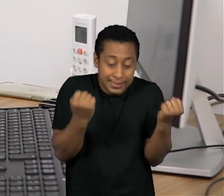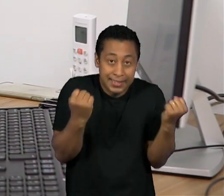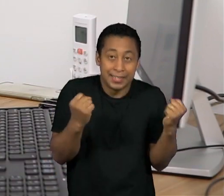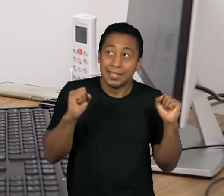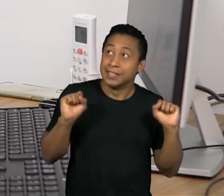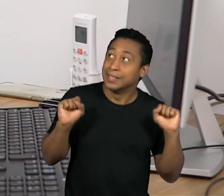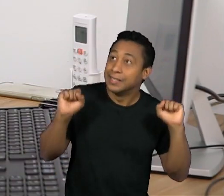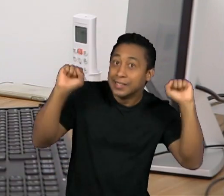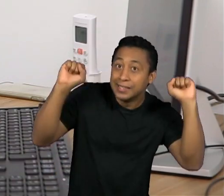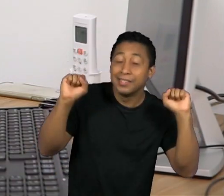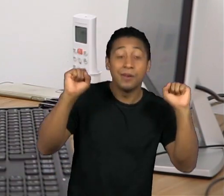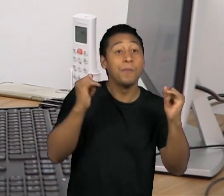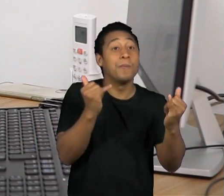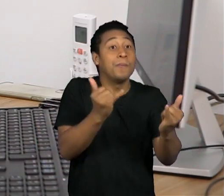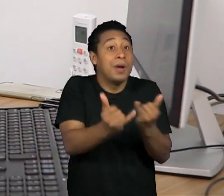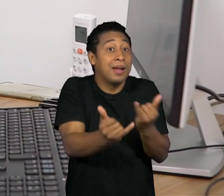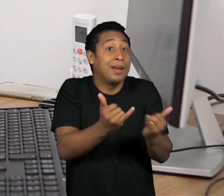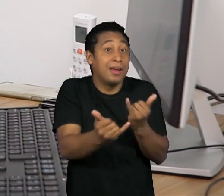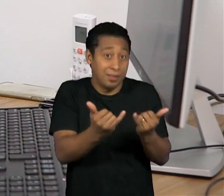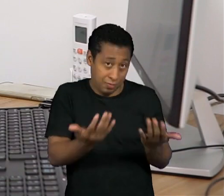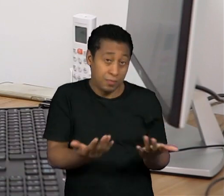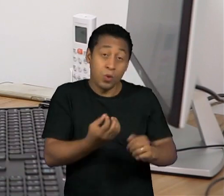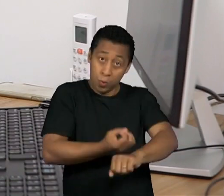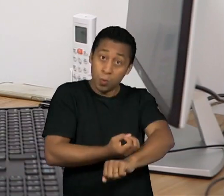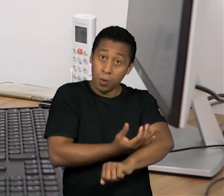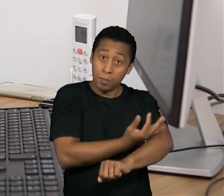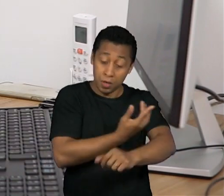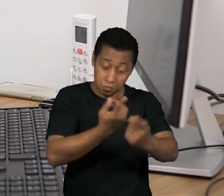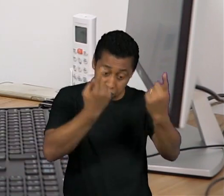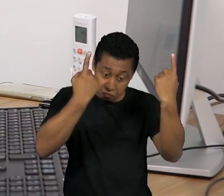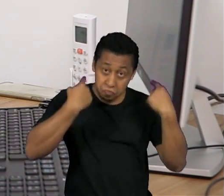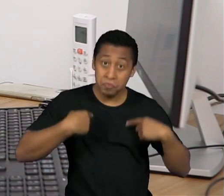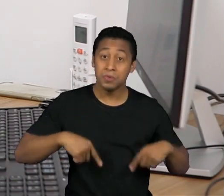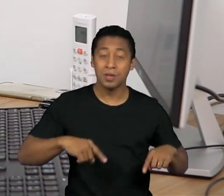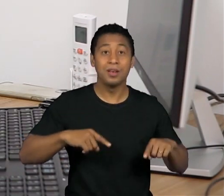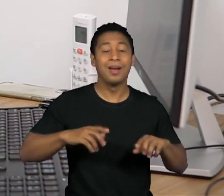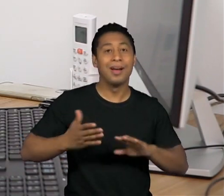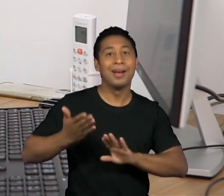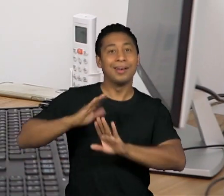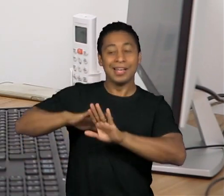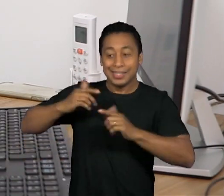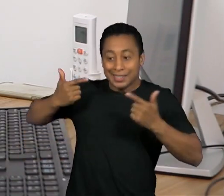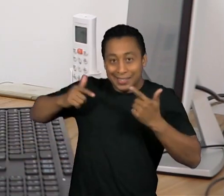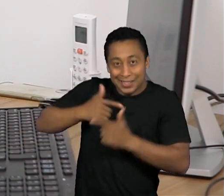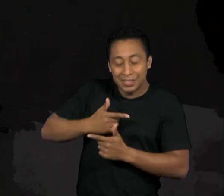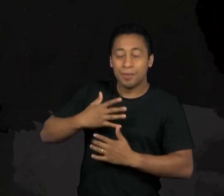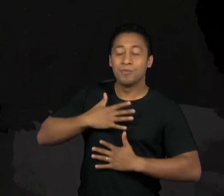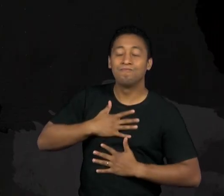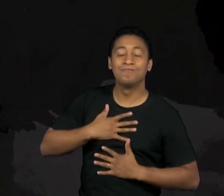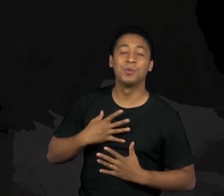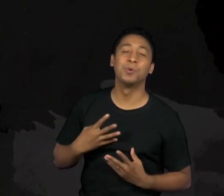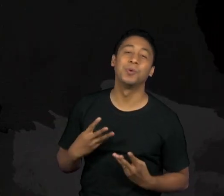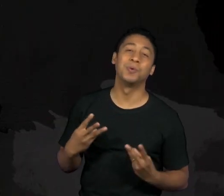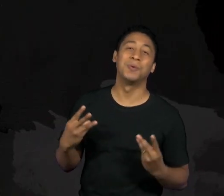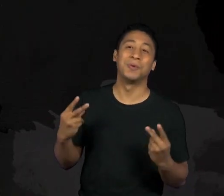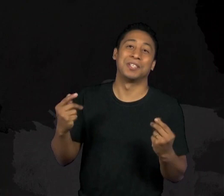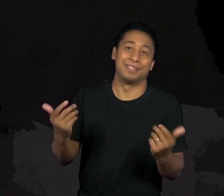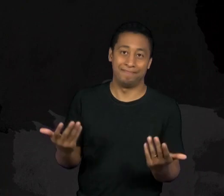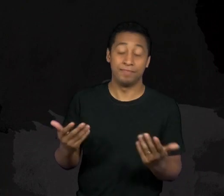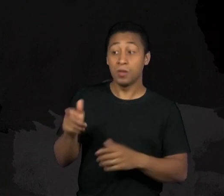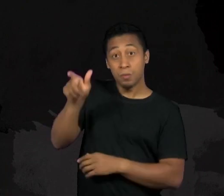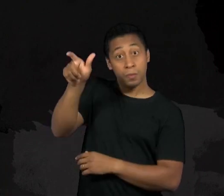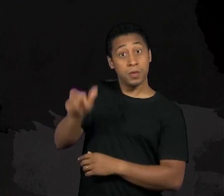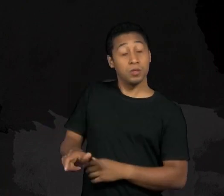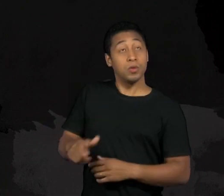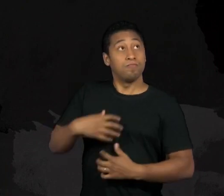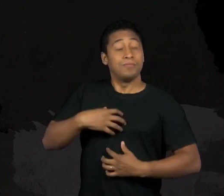melhorar, aumentar essas substâncias e conseguir aí esse poder analgésico. Uma pessoa que está bem dessa